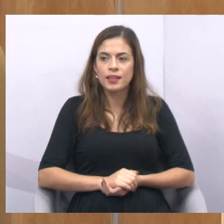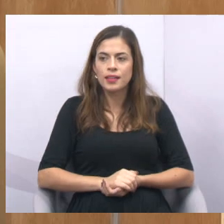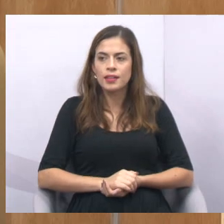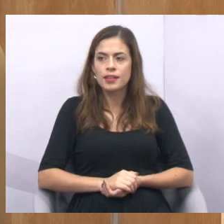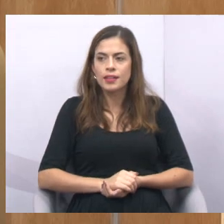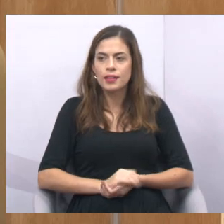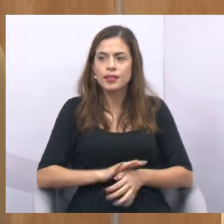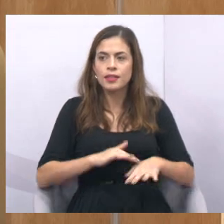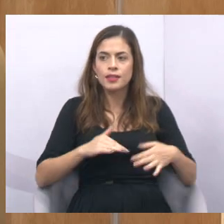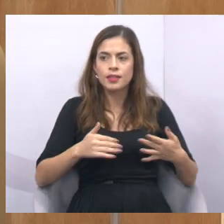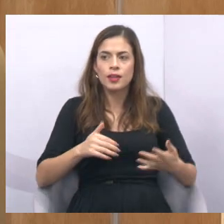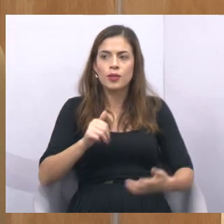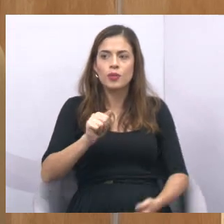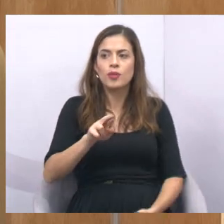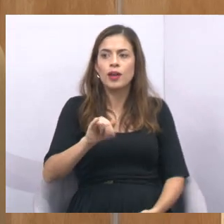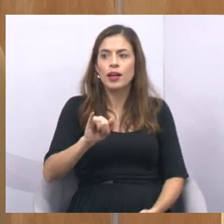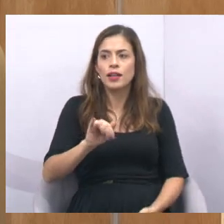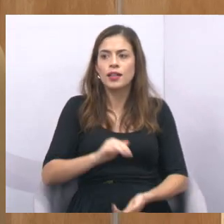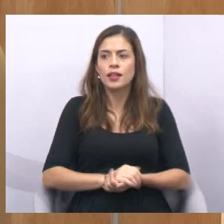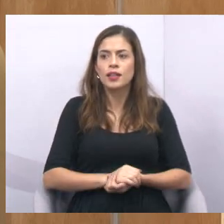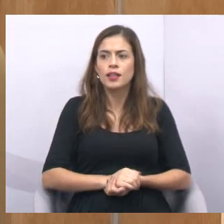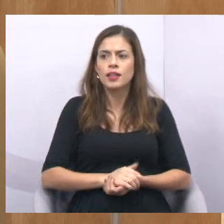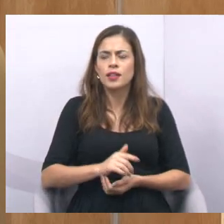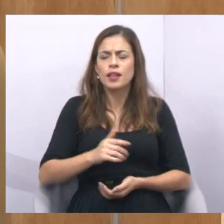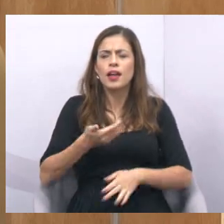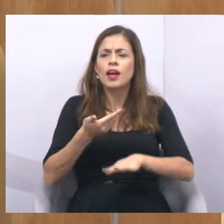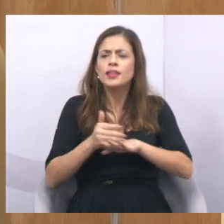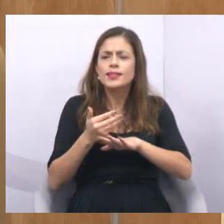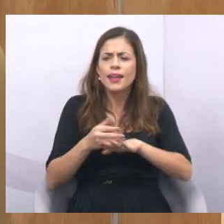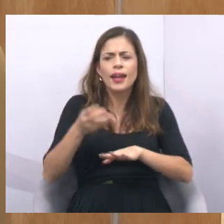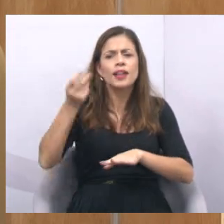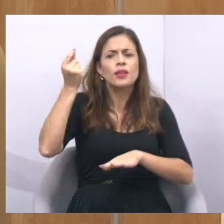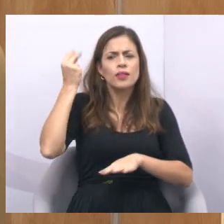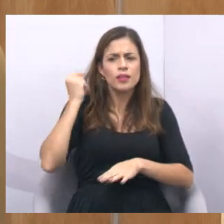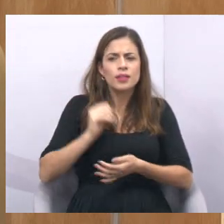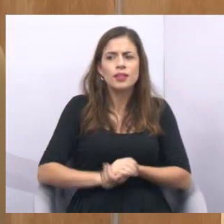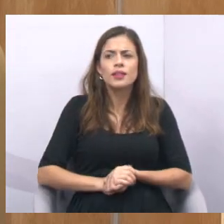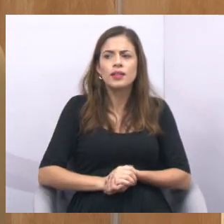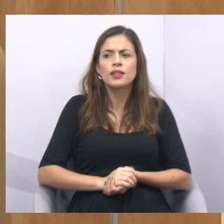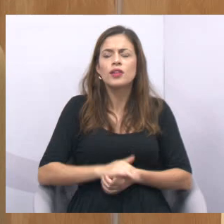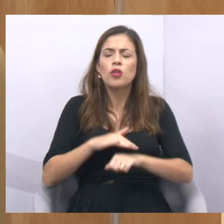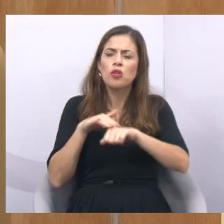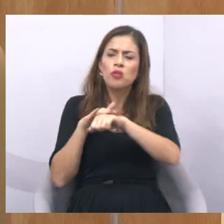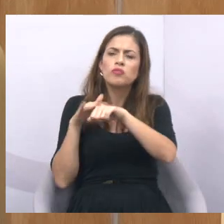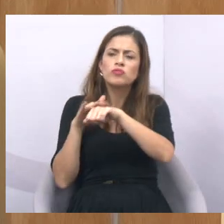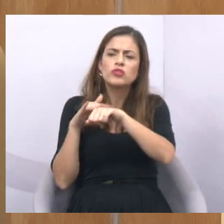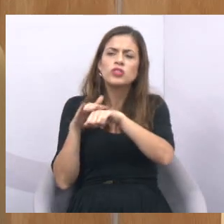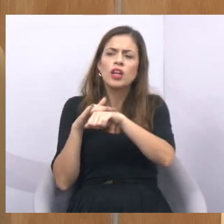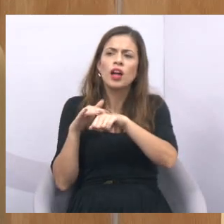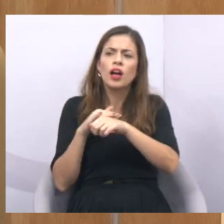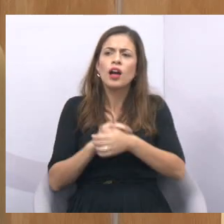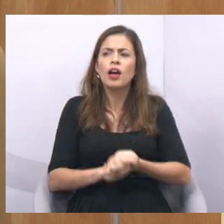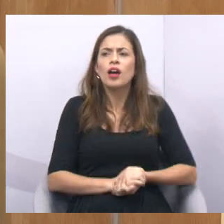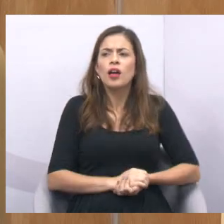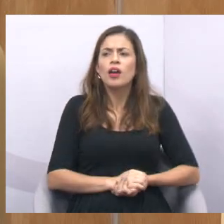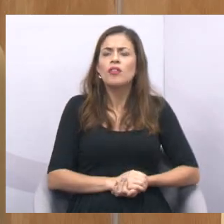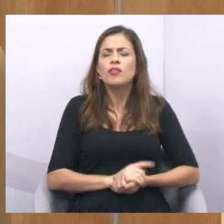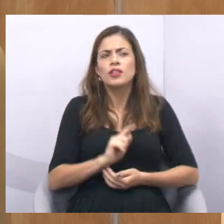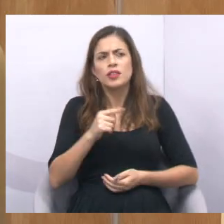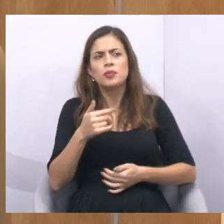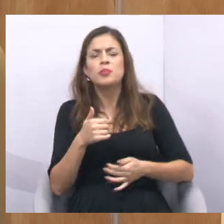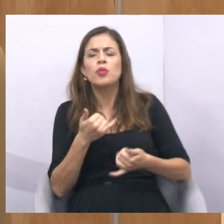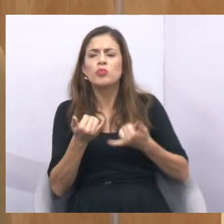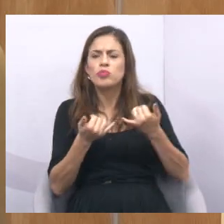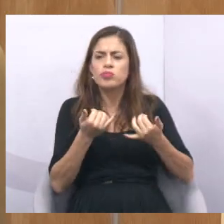o Ari Vidal tinha sido meu técnico. A gente conversava, né, lá em Santa Cruz do Sul, conversava depois do jogo,